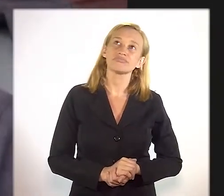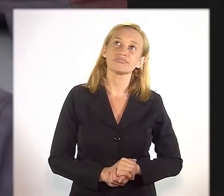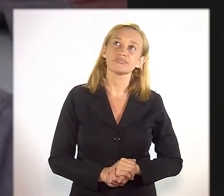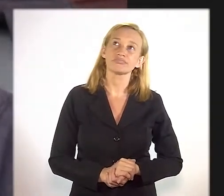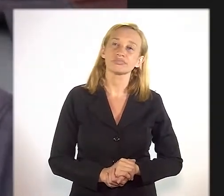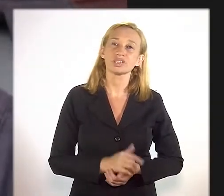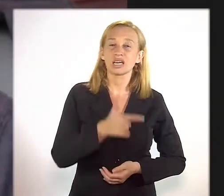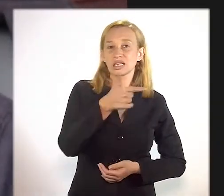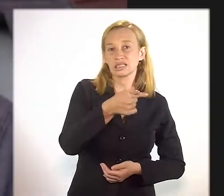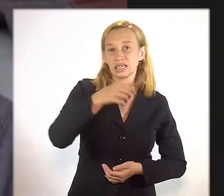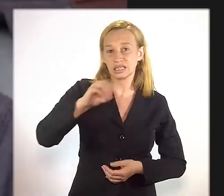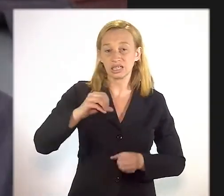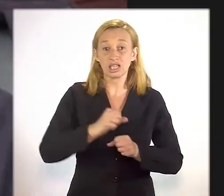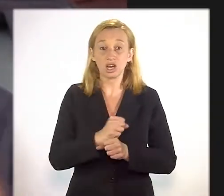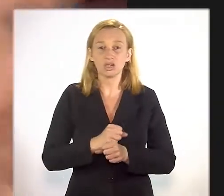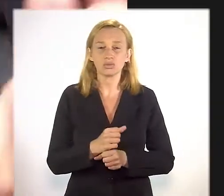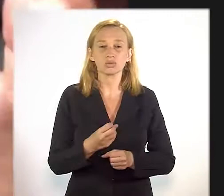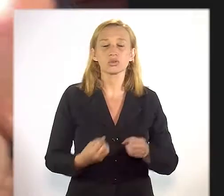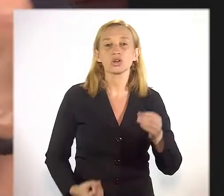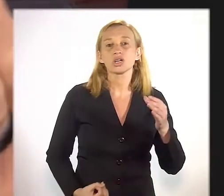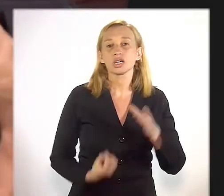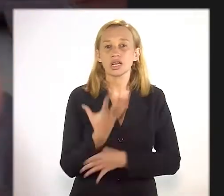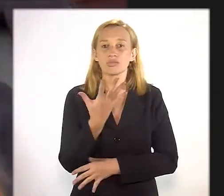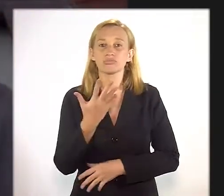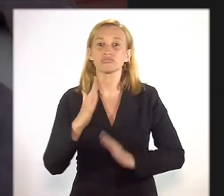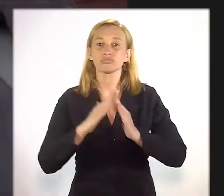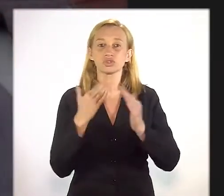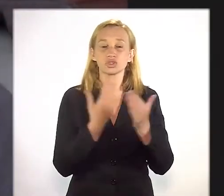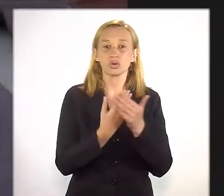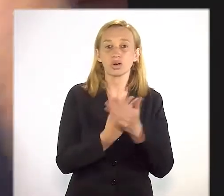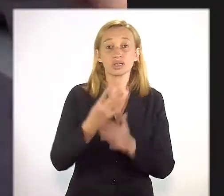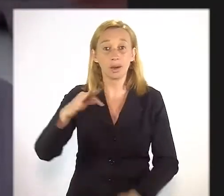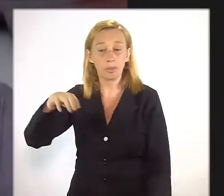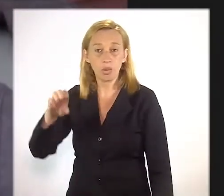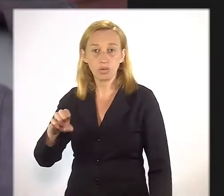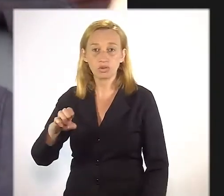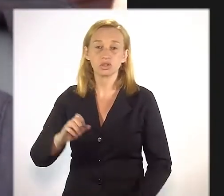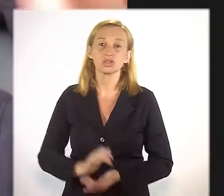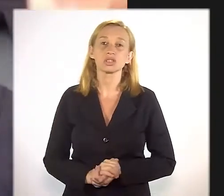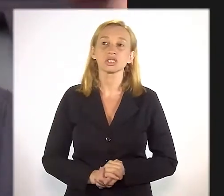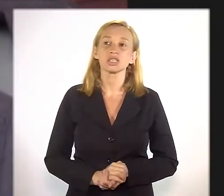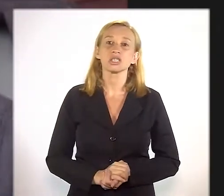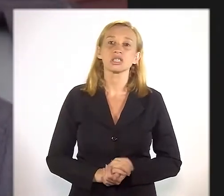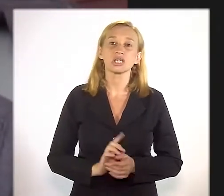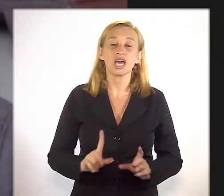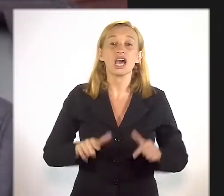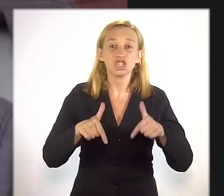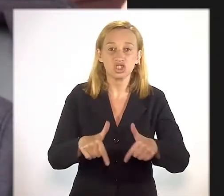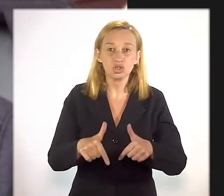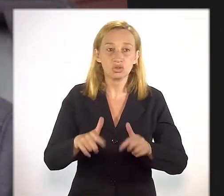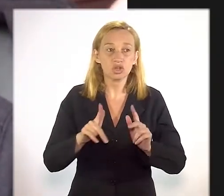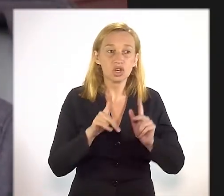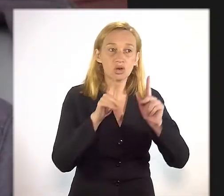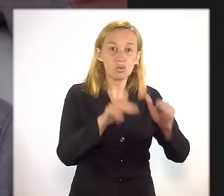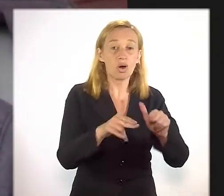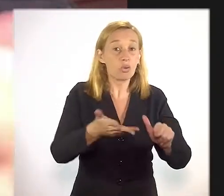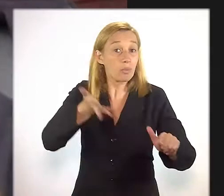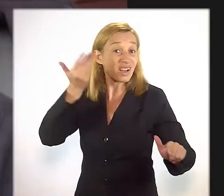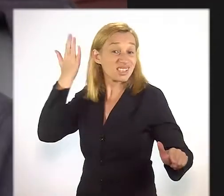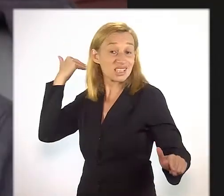70 surge uma escola, chamada Escola da Ponte, que põe na prática aquilo que meio século antes foi